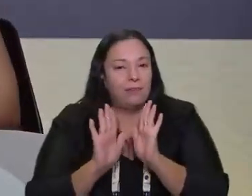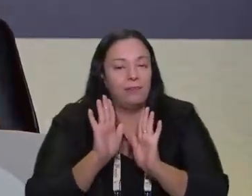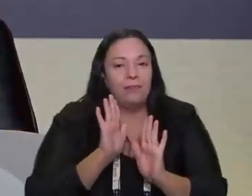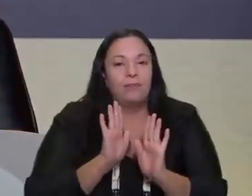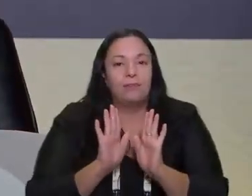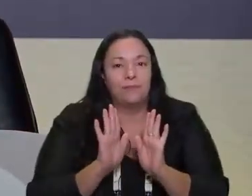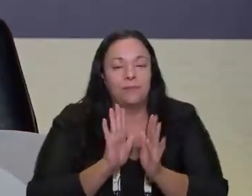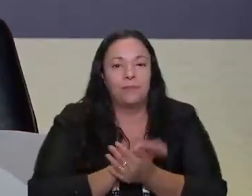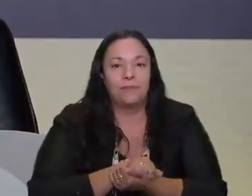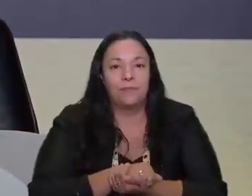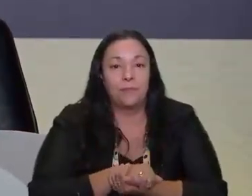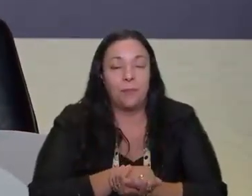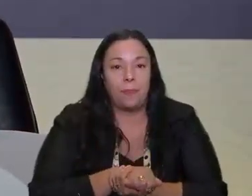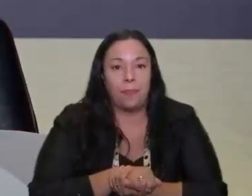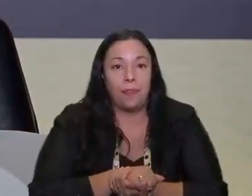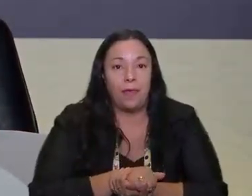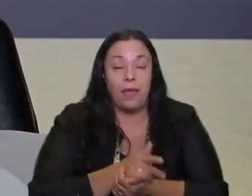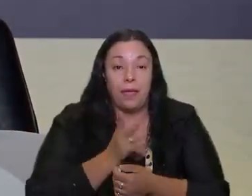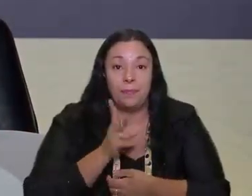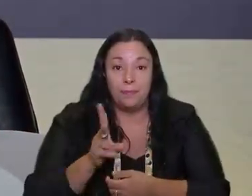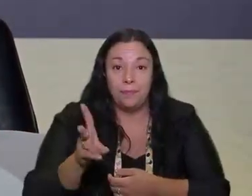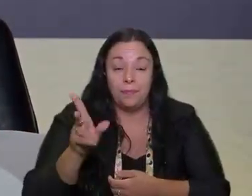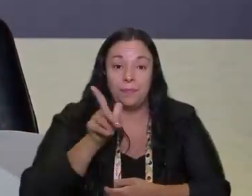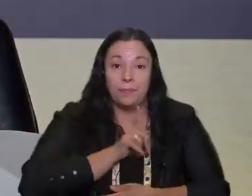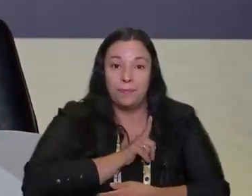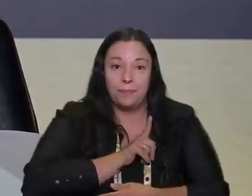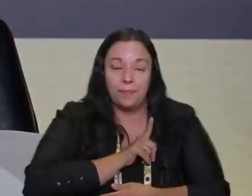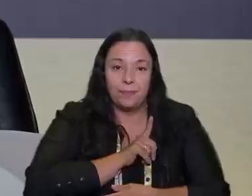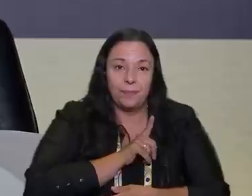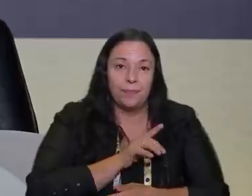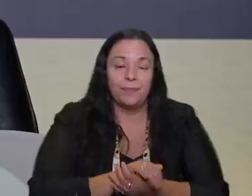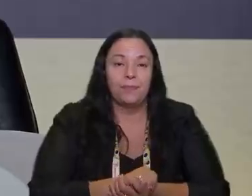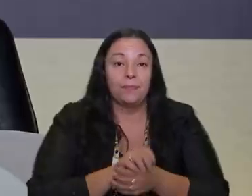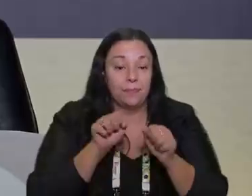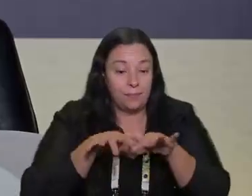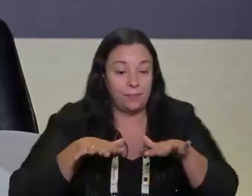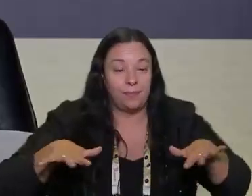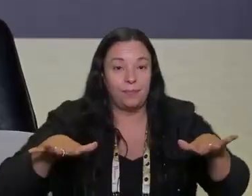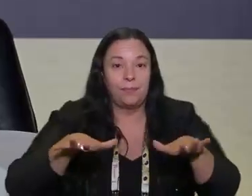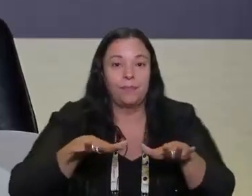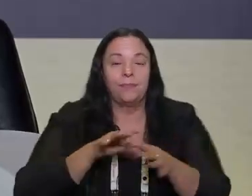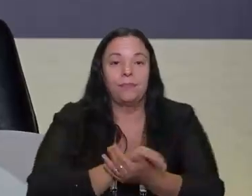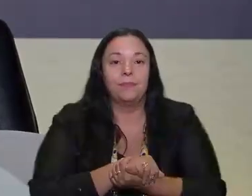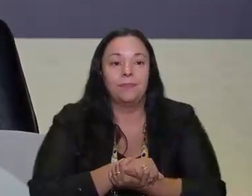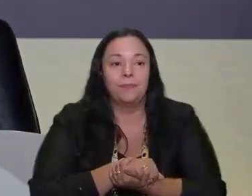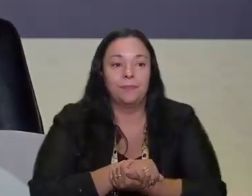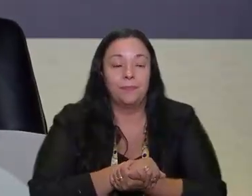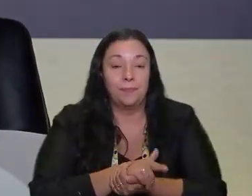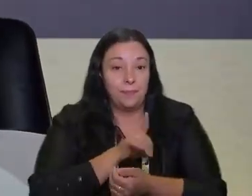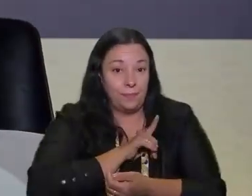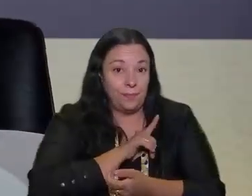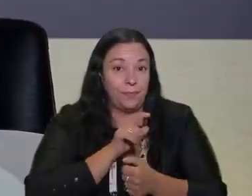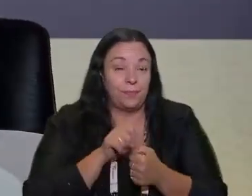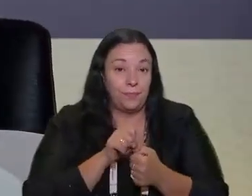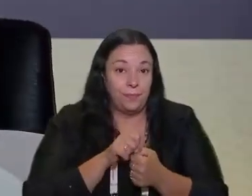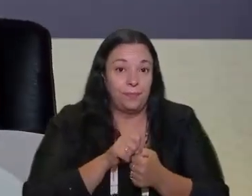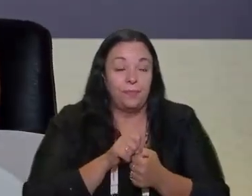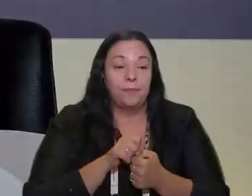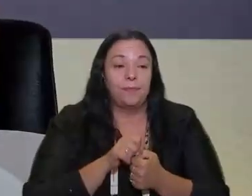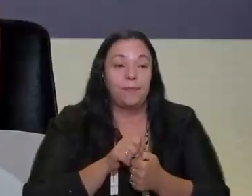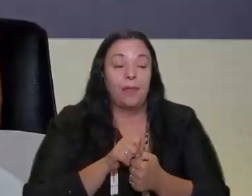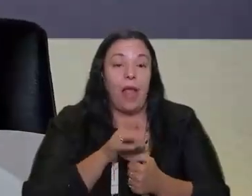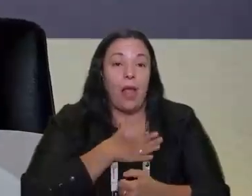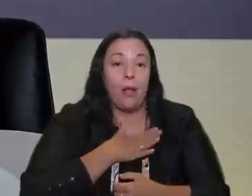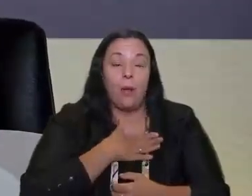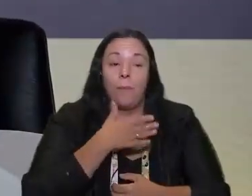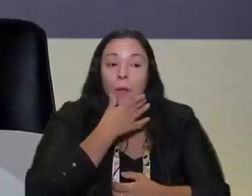importa. Então, eu sempre tive um grande interesse por essa área, mas nunca tinha tentado. E aí, meu